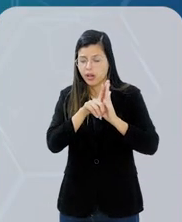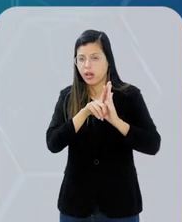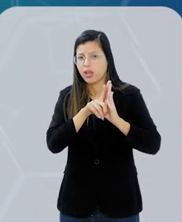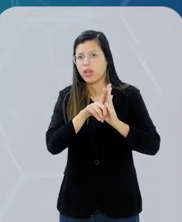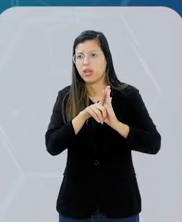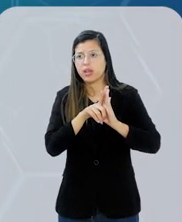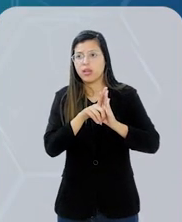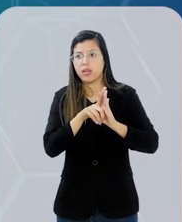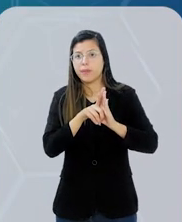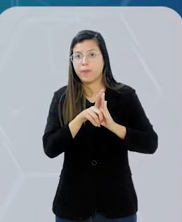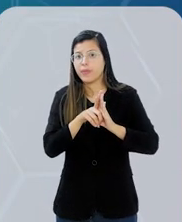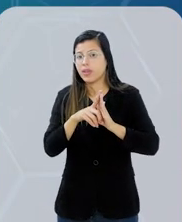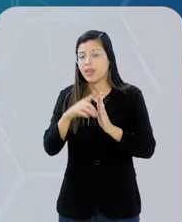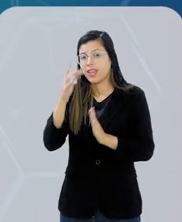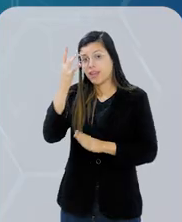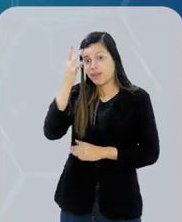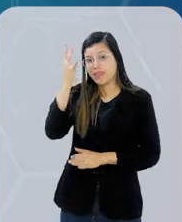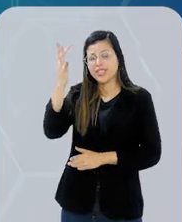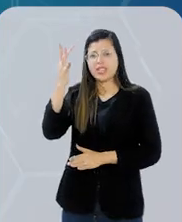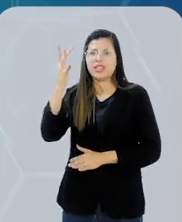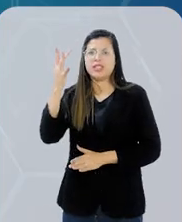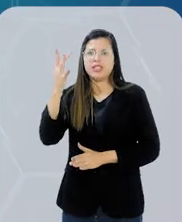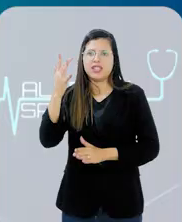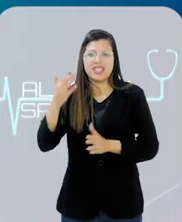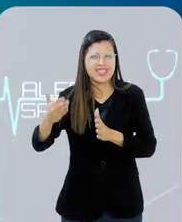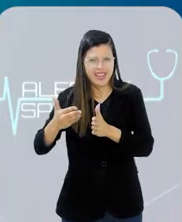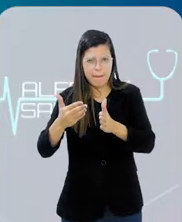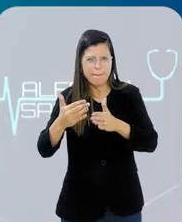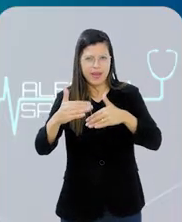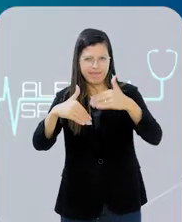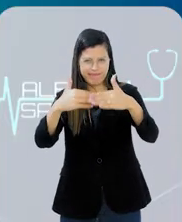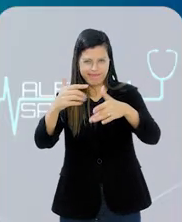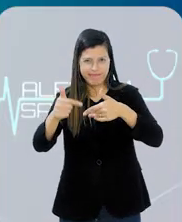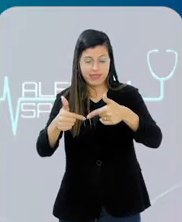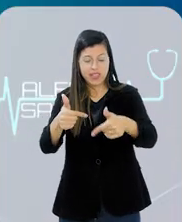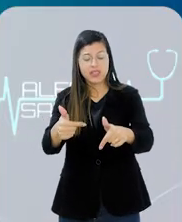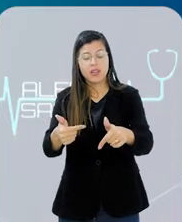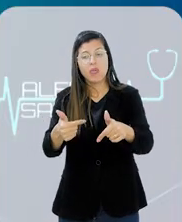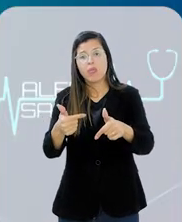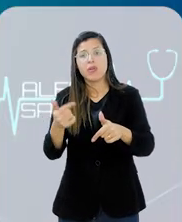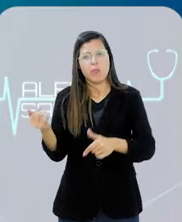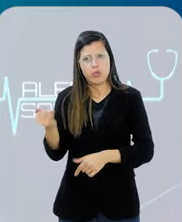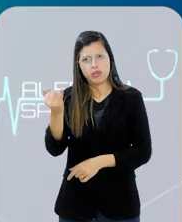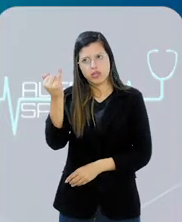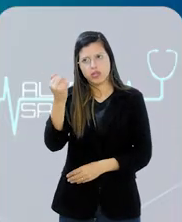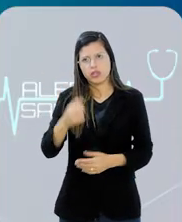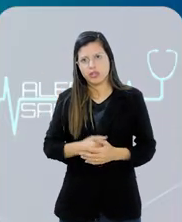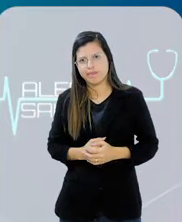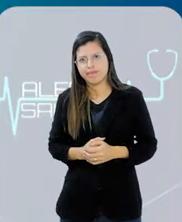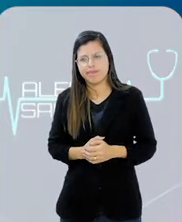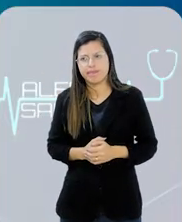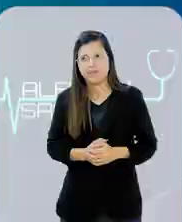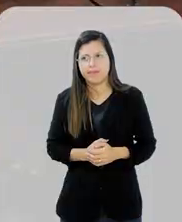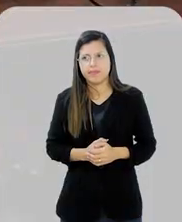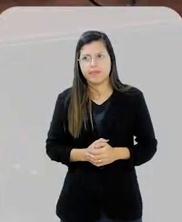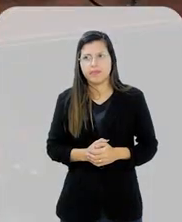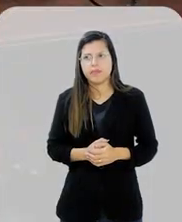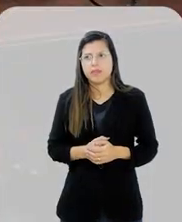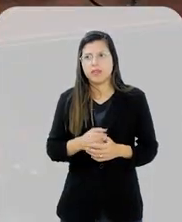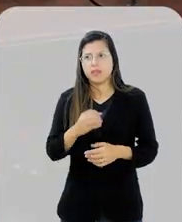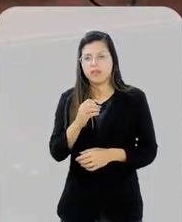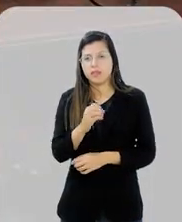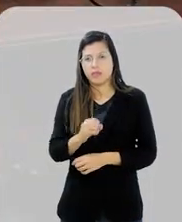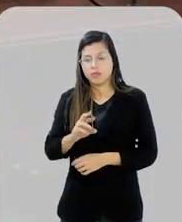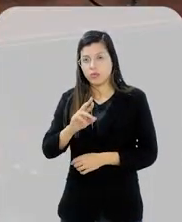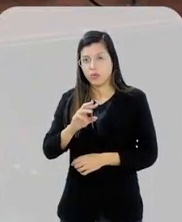que facilitem esse caminho na saúde suplementar, eu acho que é importante. Tá certo, doutor Matheus.